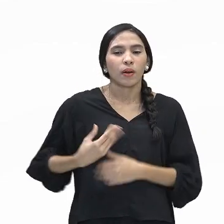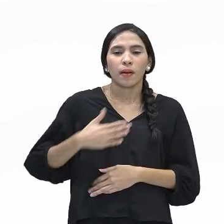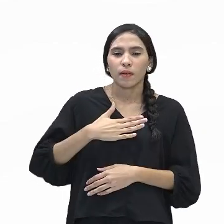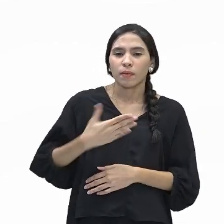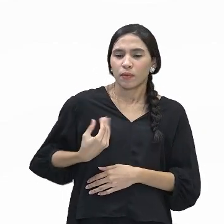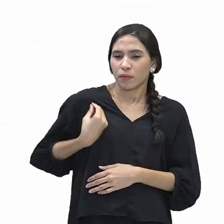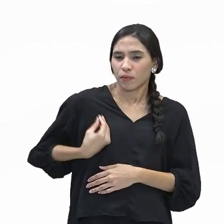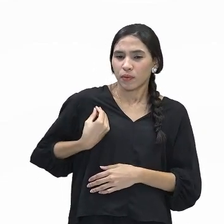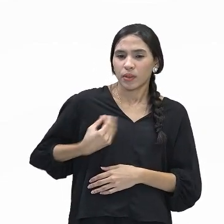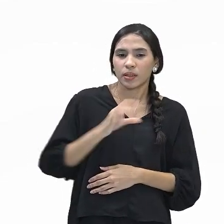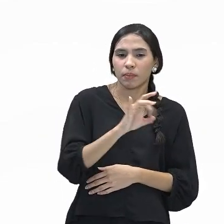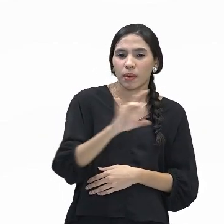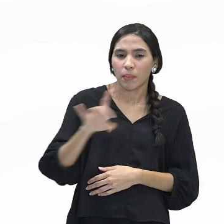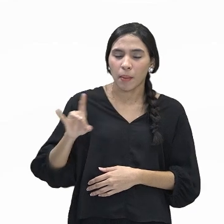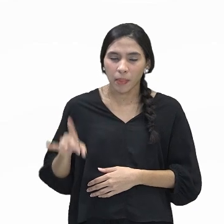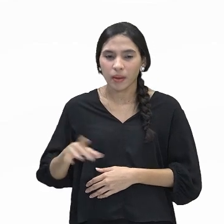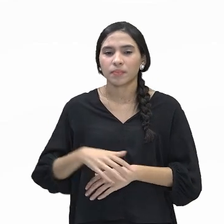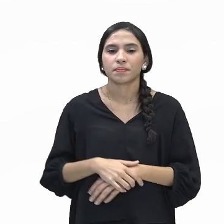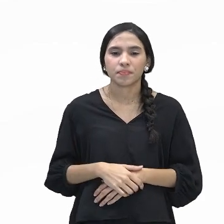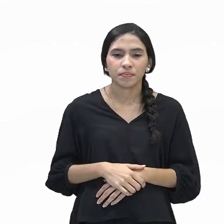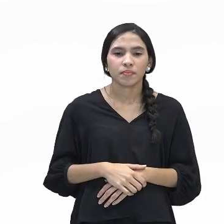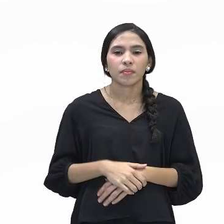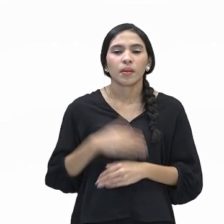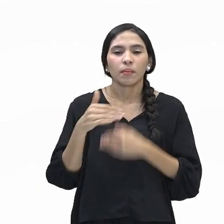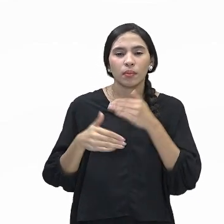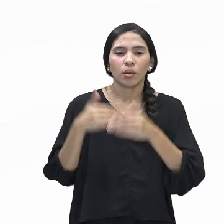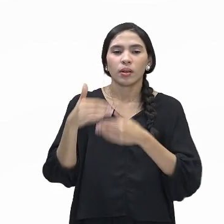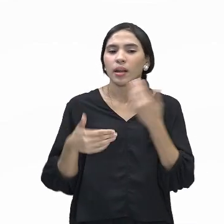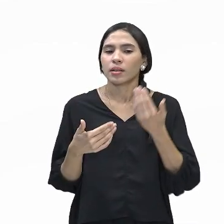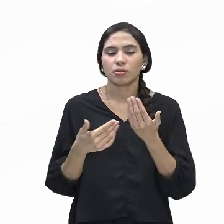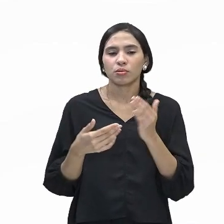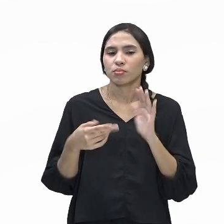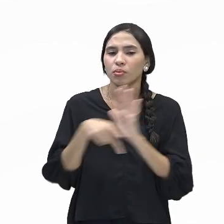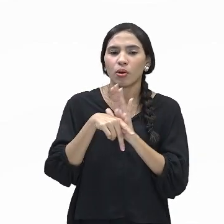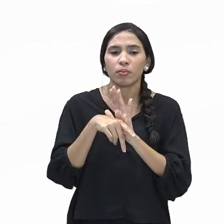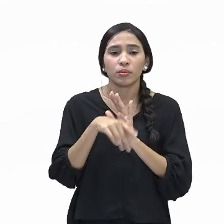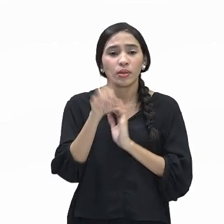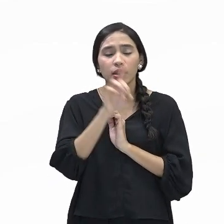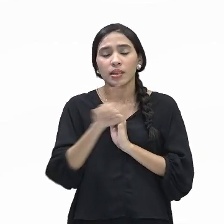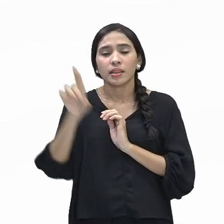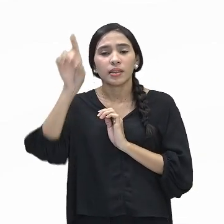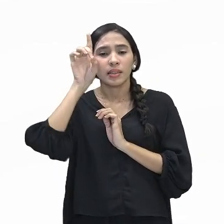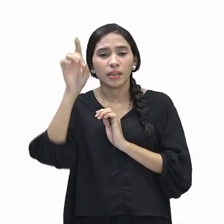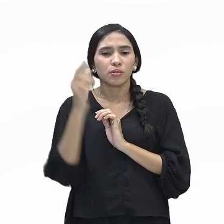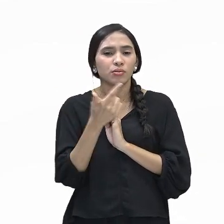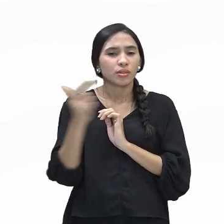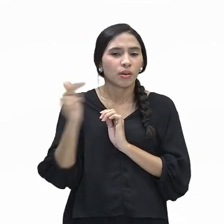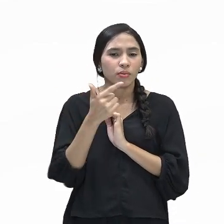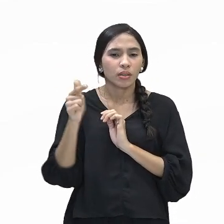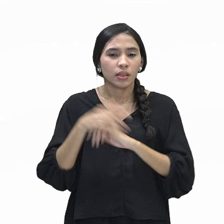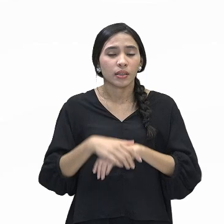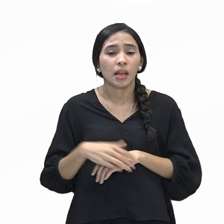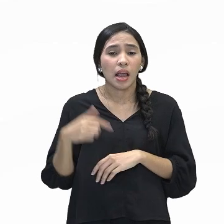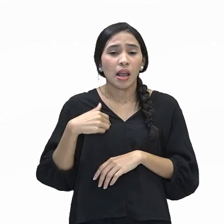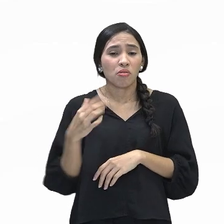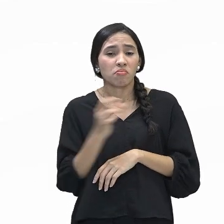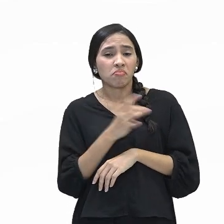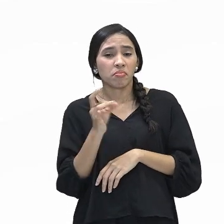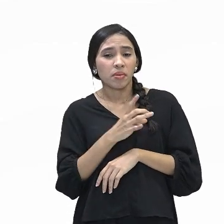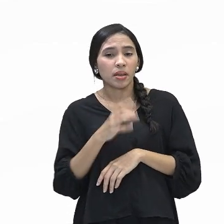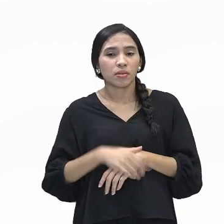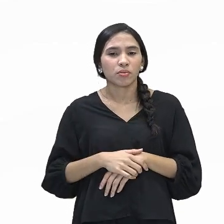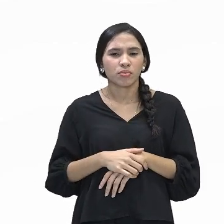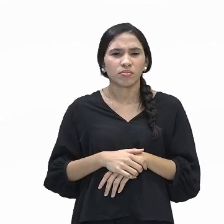gente encarna e reencarna, por progresso próprio, mas que Deus não há. Estremeço.